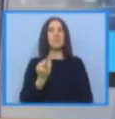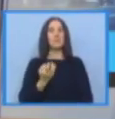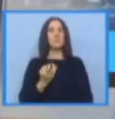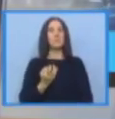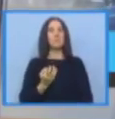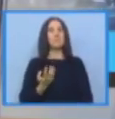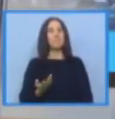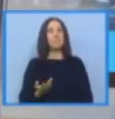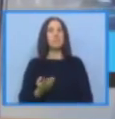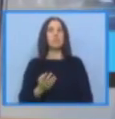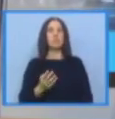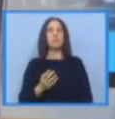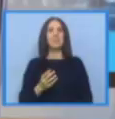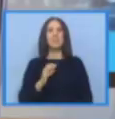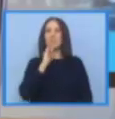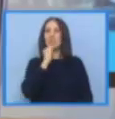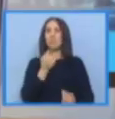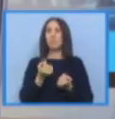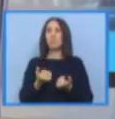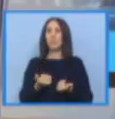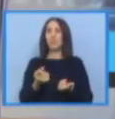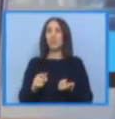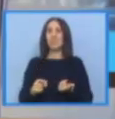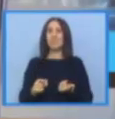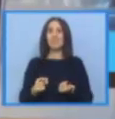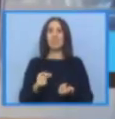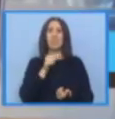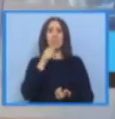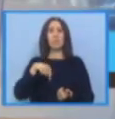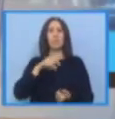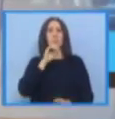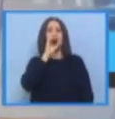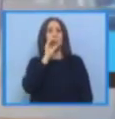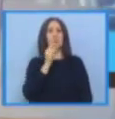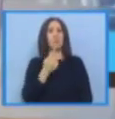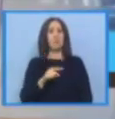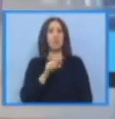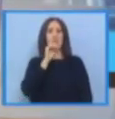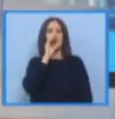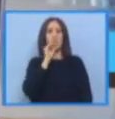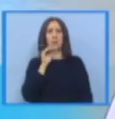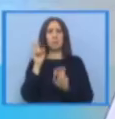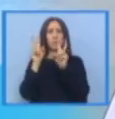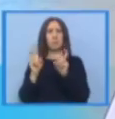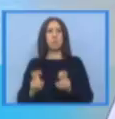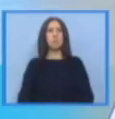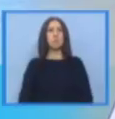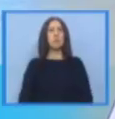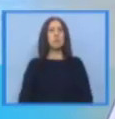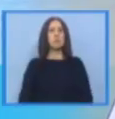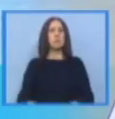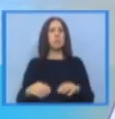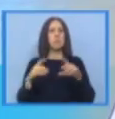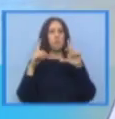facto, muito pouco segredo existe. Nós acabamos sempre por saber dos casos. A questão das fotografias